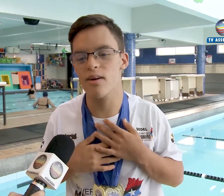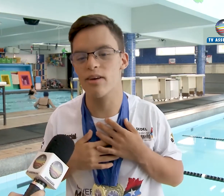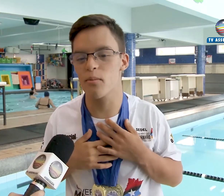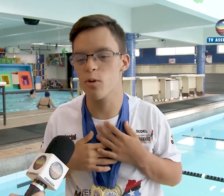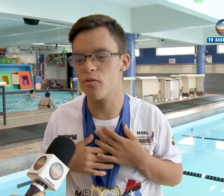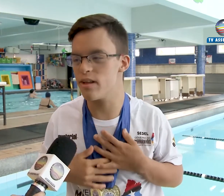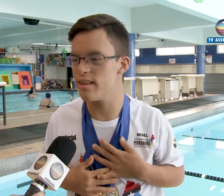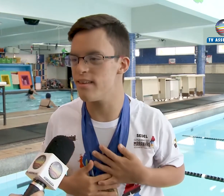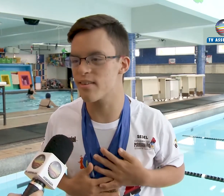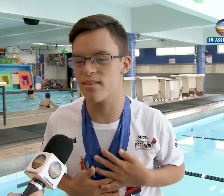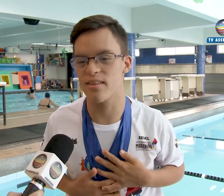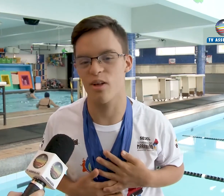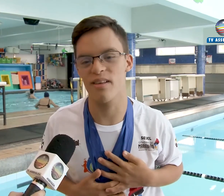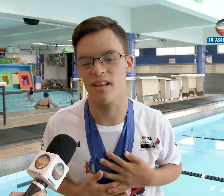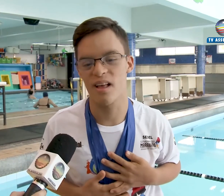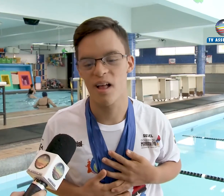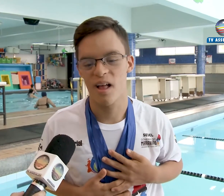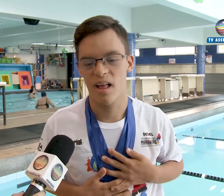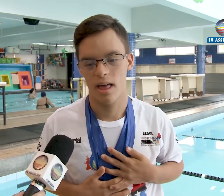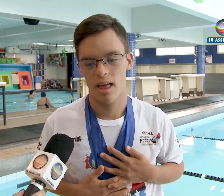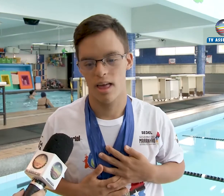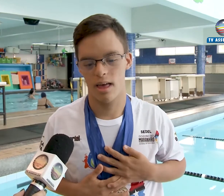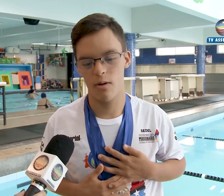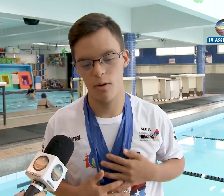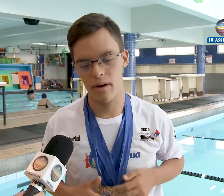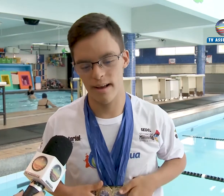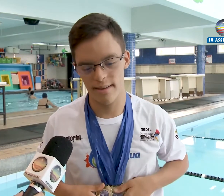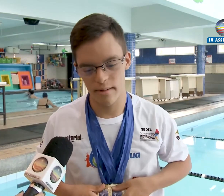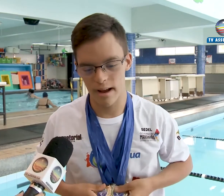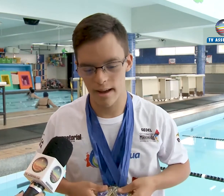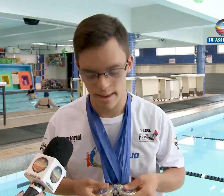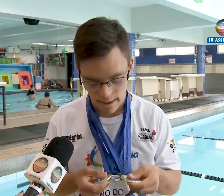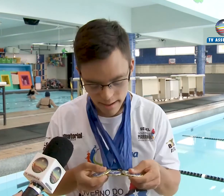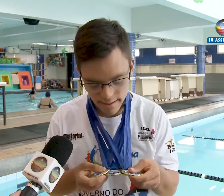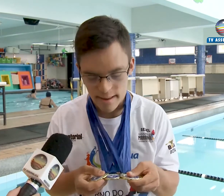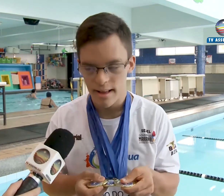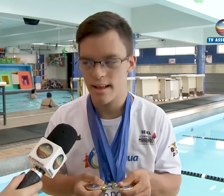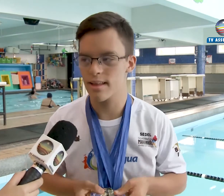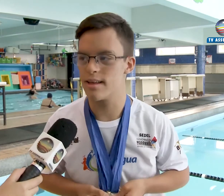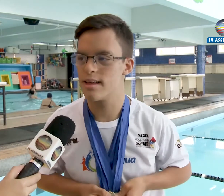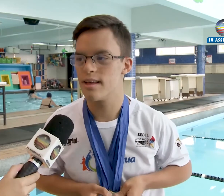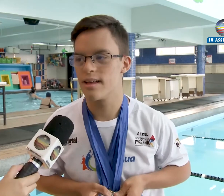E também eu fiquei muito feliz, quer dizer, nossa, eu vou pegar essa medalha aqui